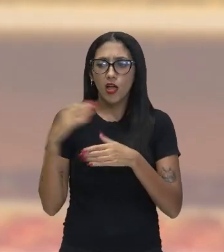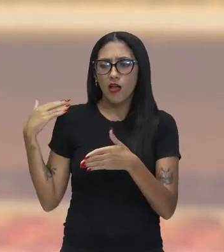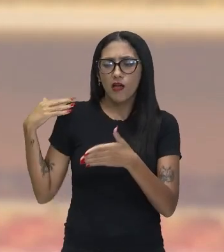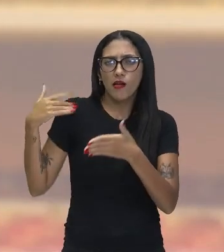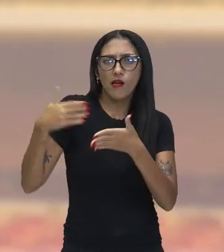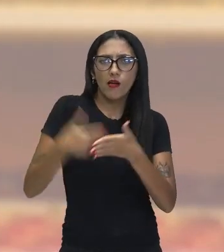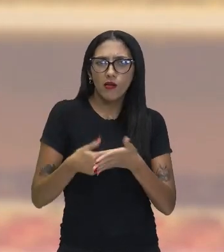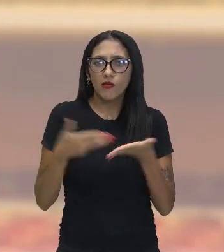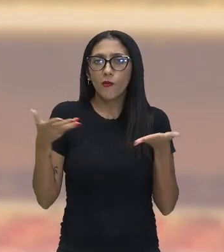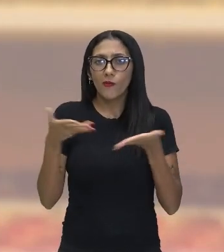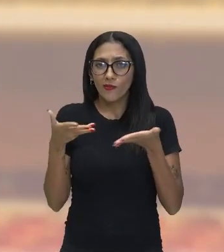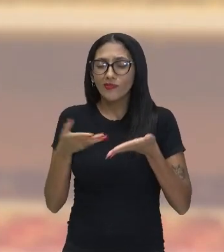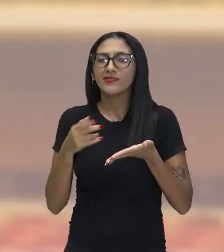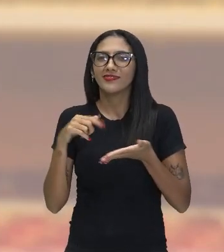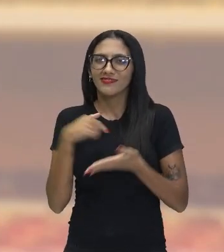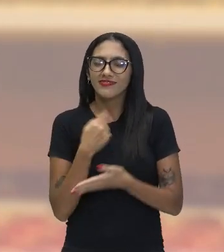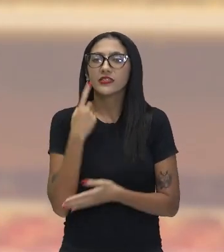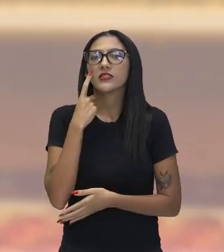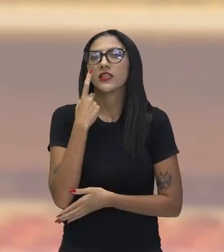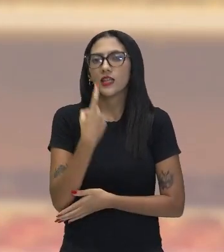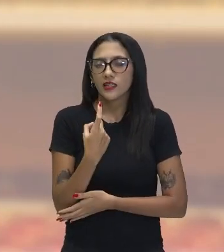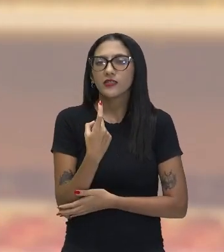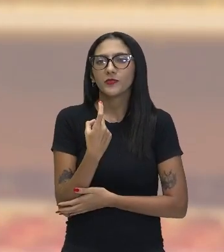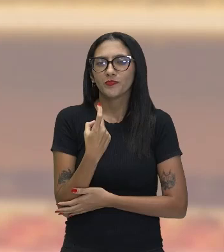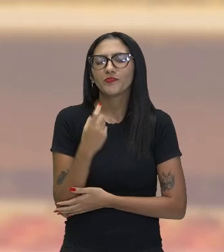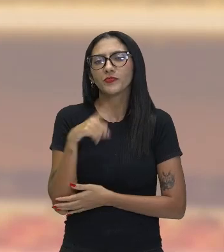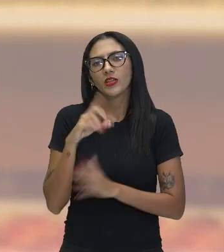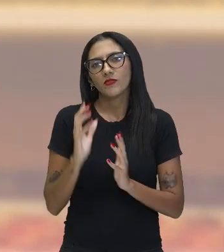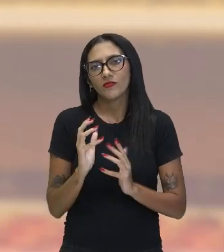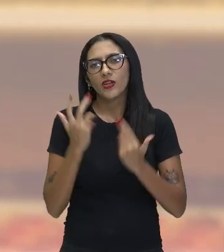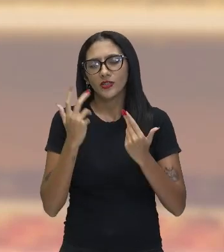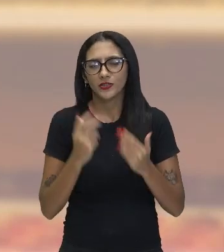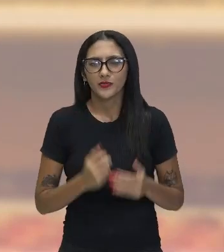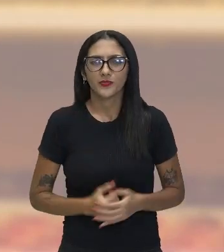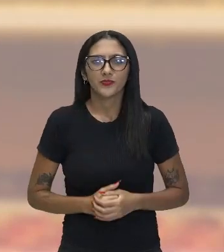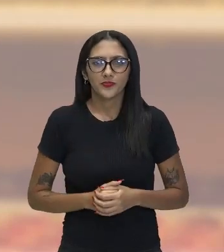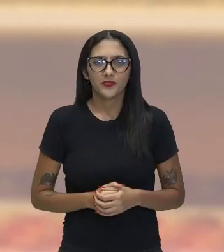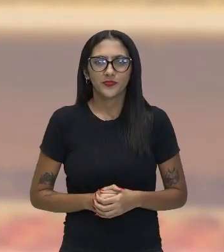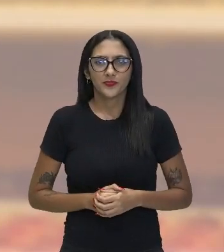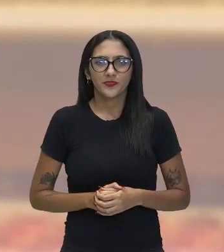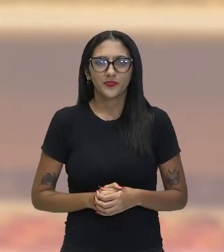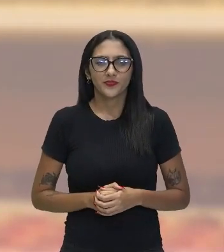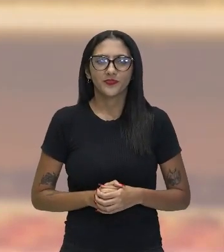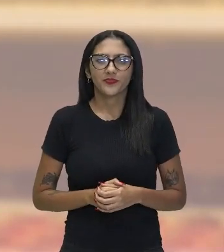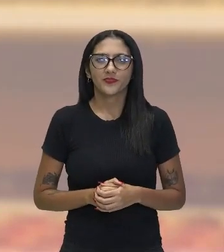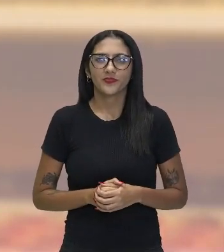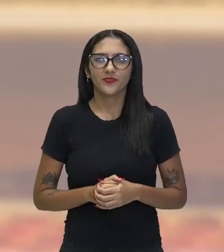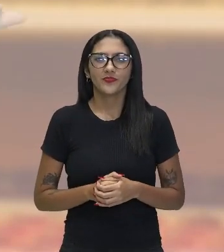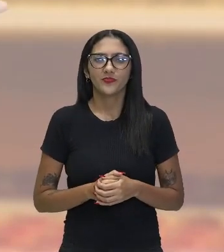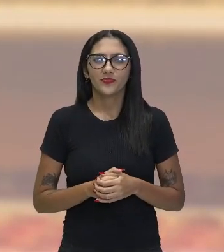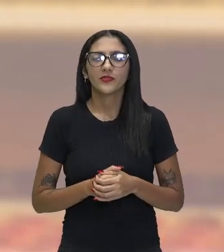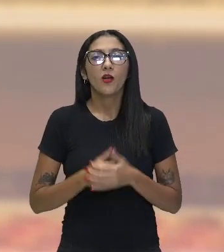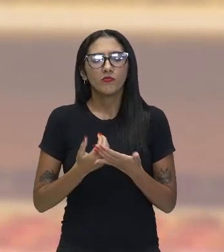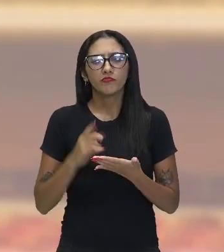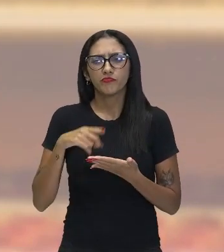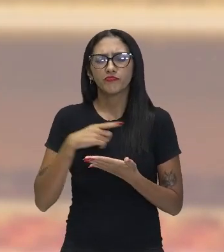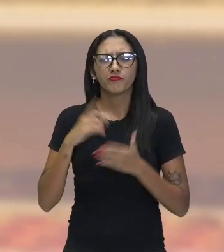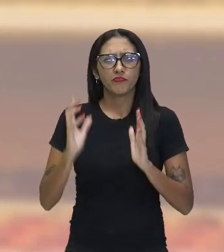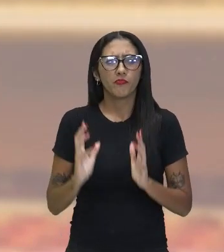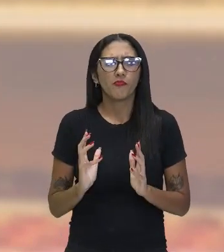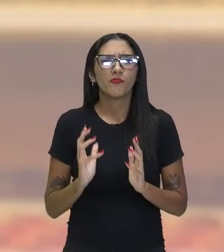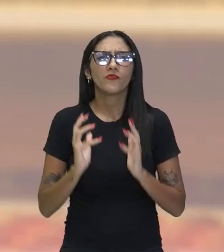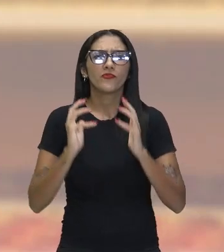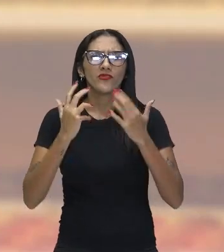que foi a Semana de Arte Moderna de 1922, certo? Esse movimento, esse evento aconteceu